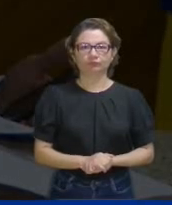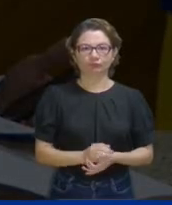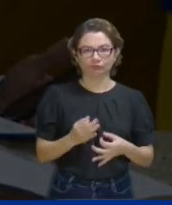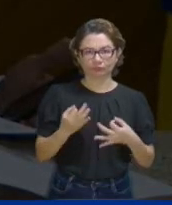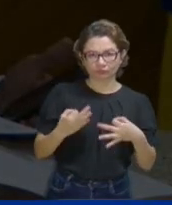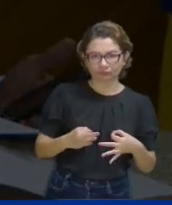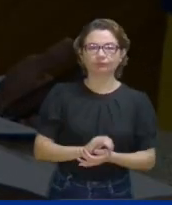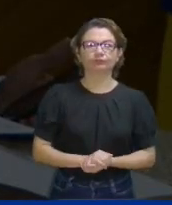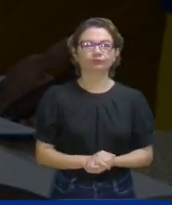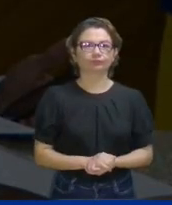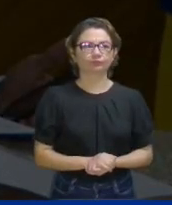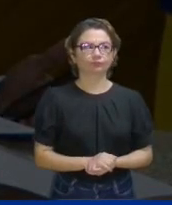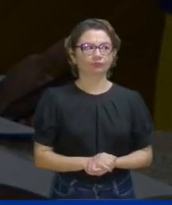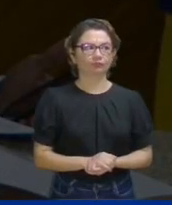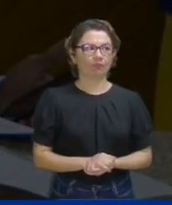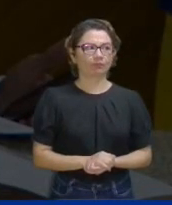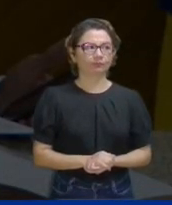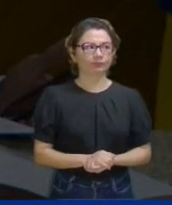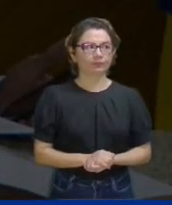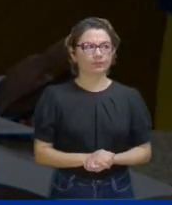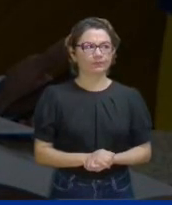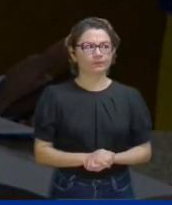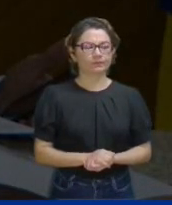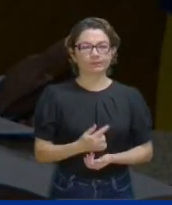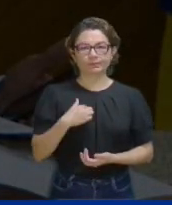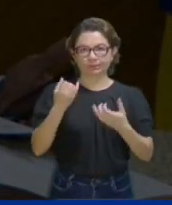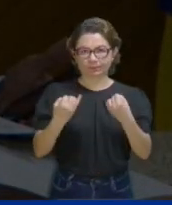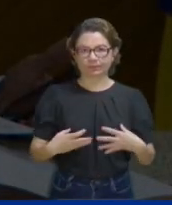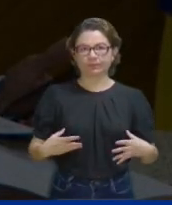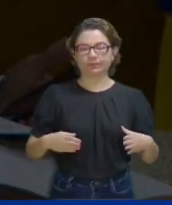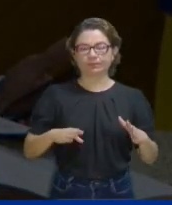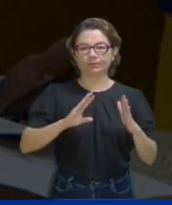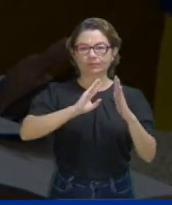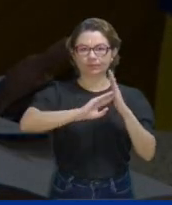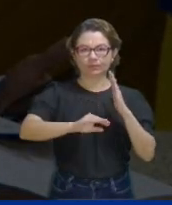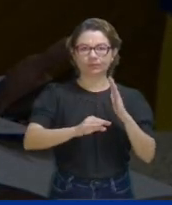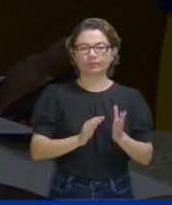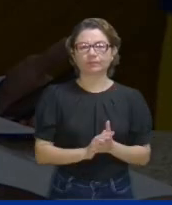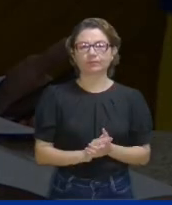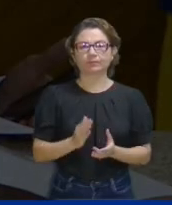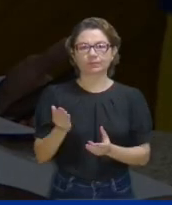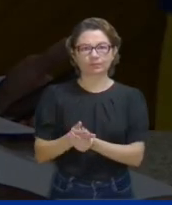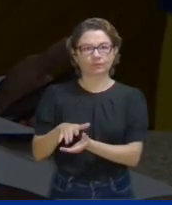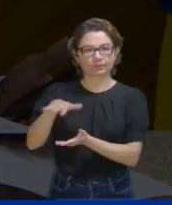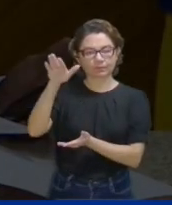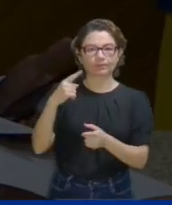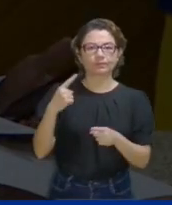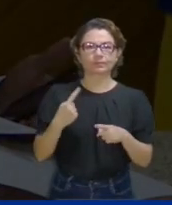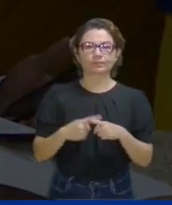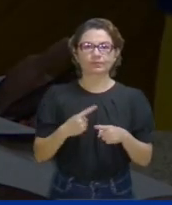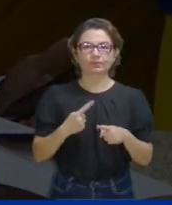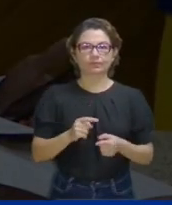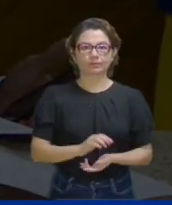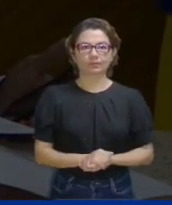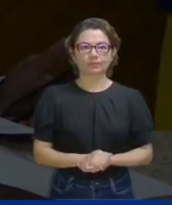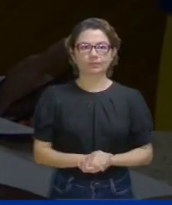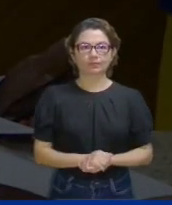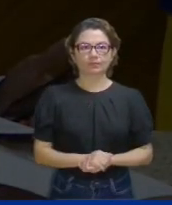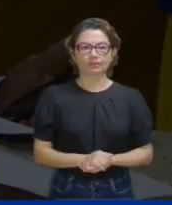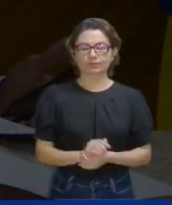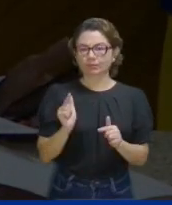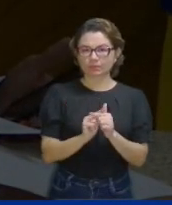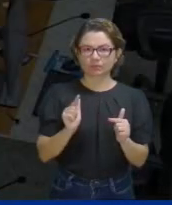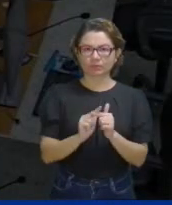0800-845, não é isso? Exatamente. Eu até explico a retirada de pauta do outro processo, porque